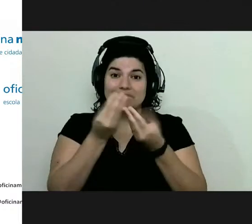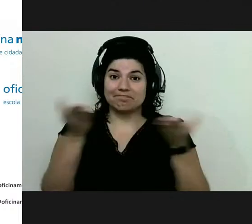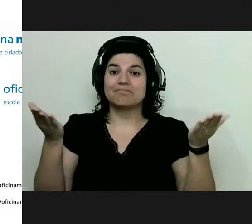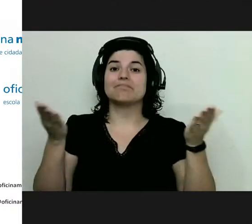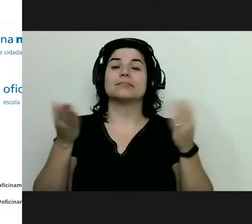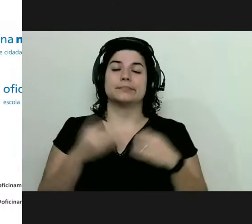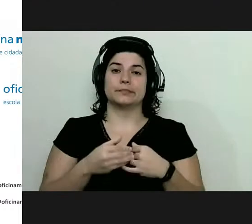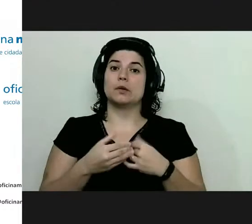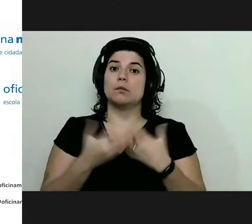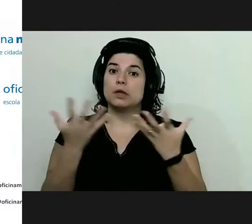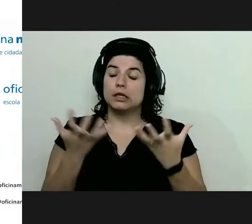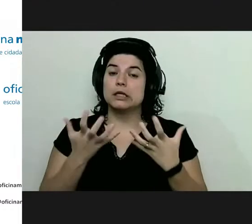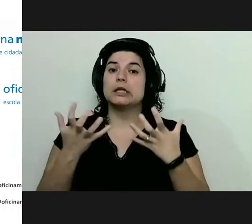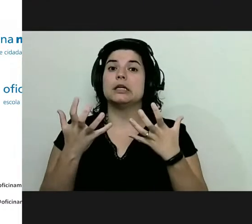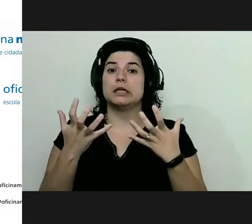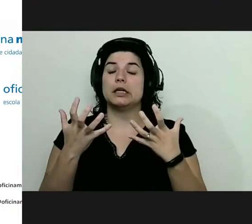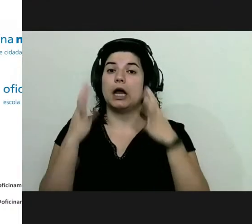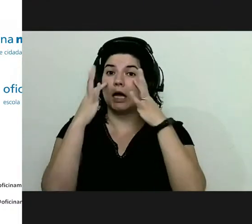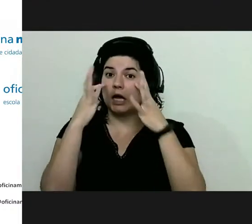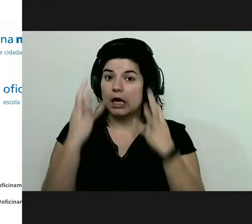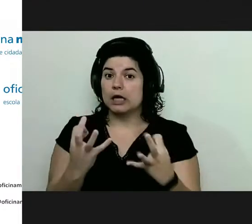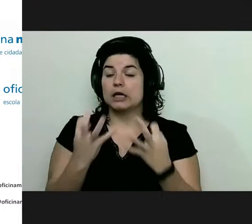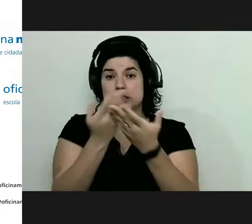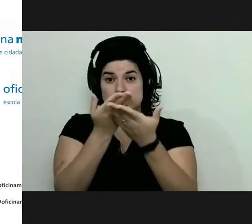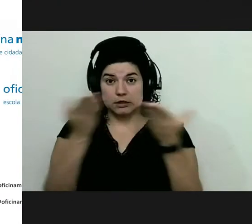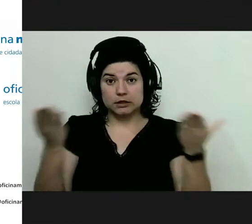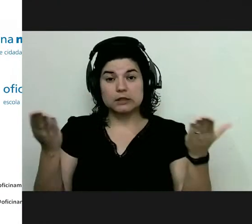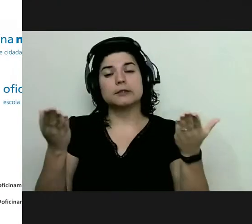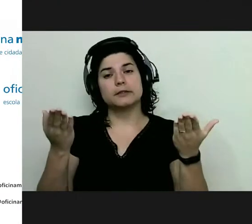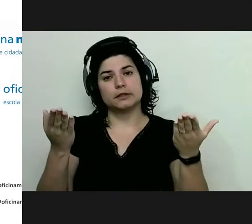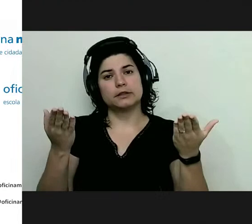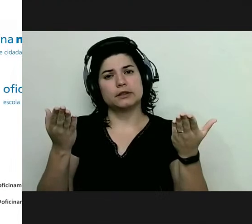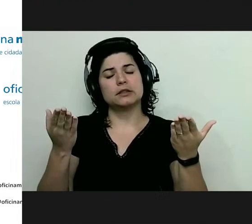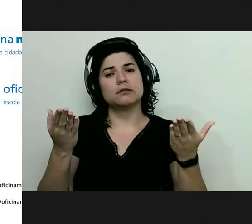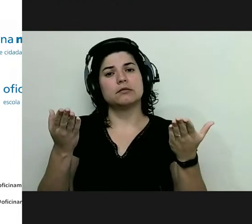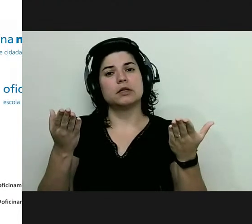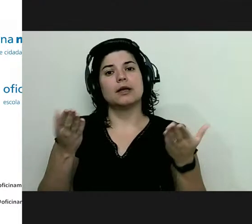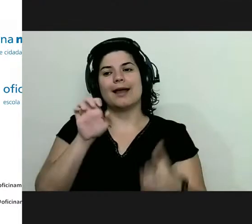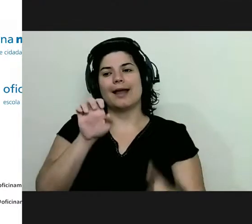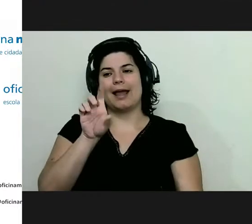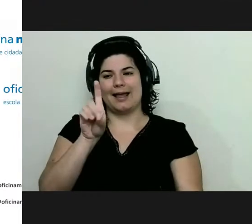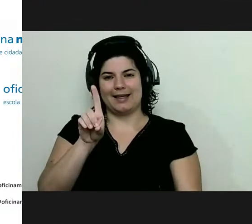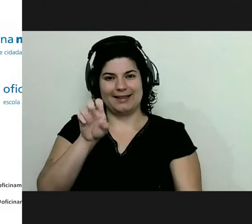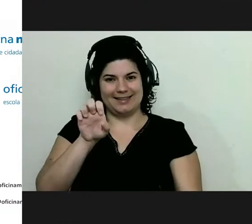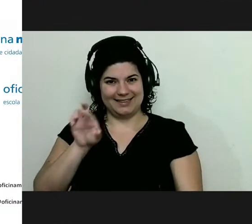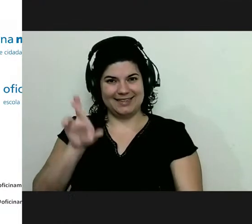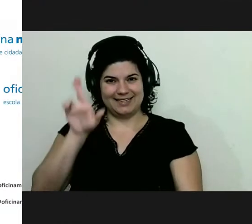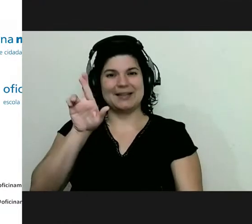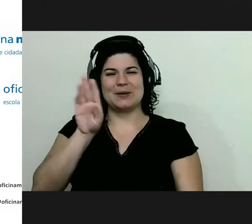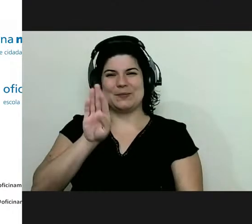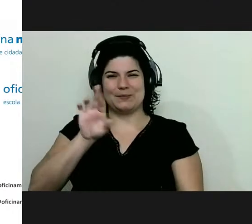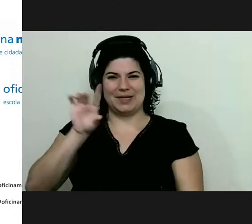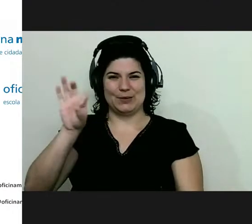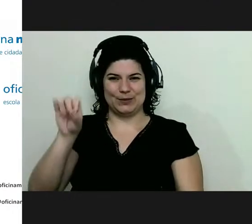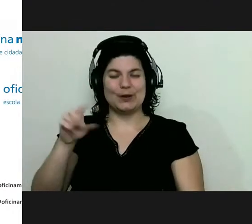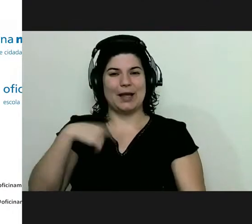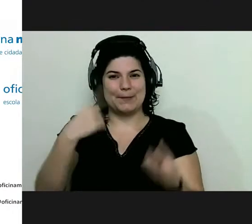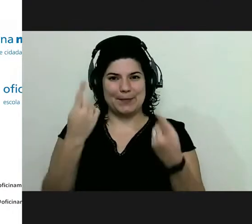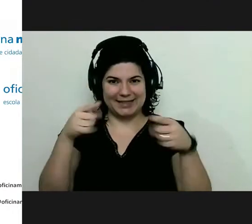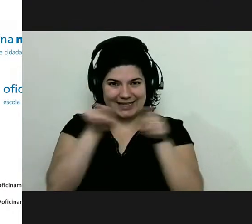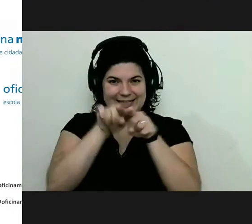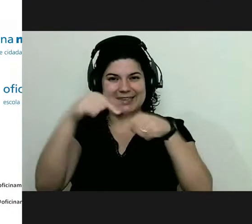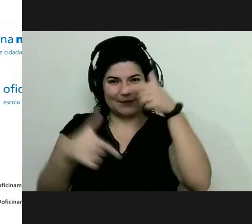fazer uma observação Júlia e a todos os presentes foi o seguinte né querida Éder Brito também trabalha na oficina Municipal nosso